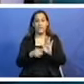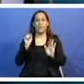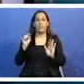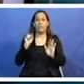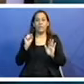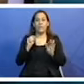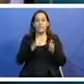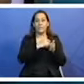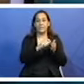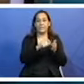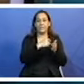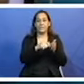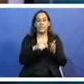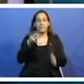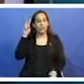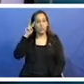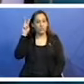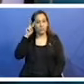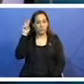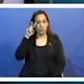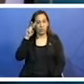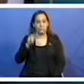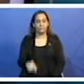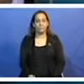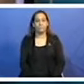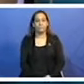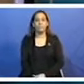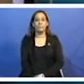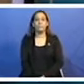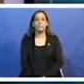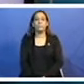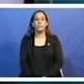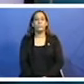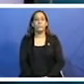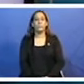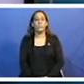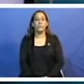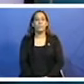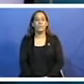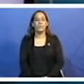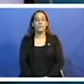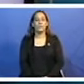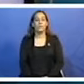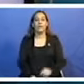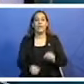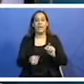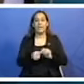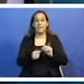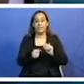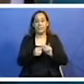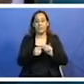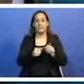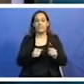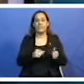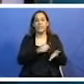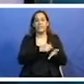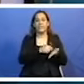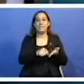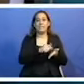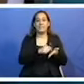minha história, aí é uma autobiografia. E a Érica Montenegro fez a autobiografia